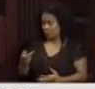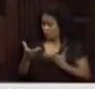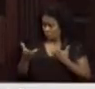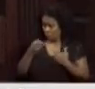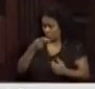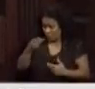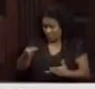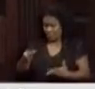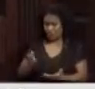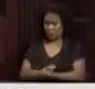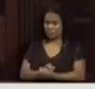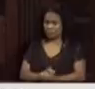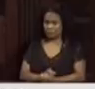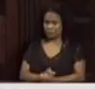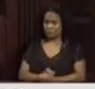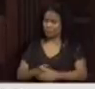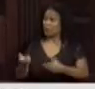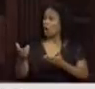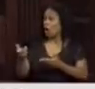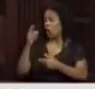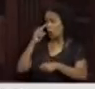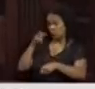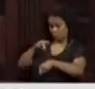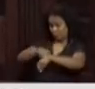falei. Ele falou mais do que eu.